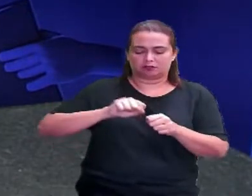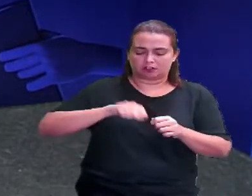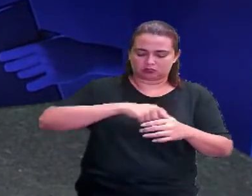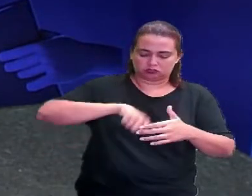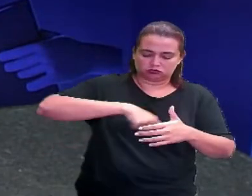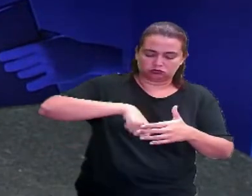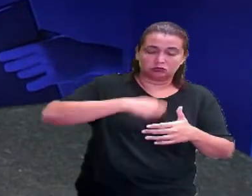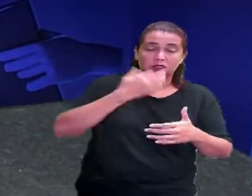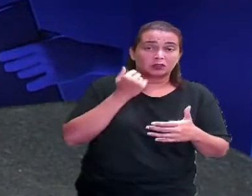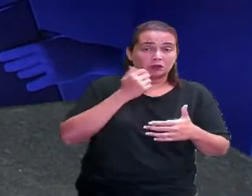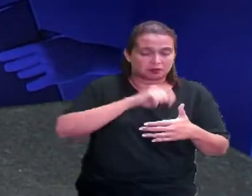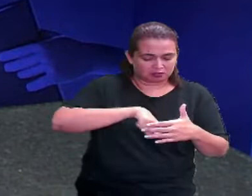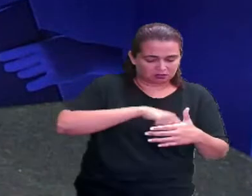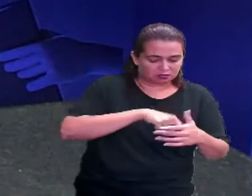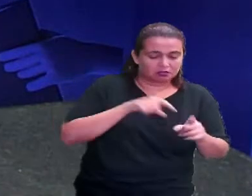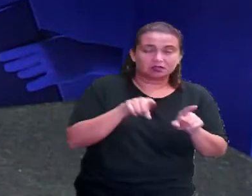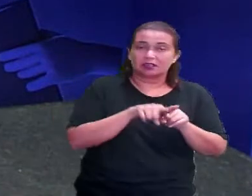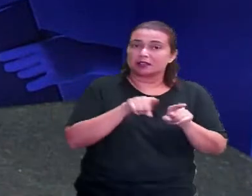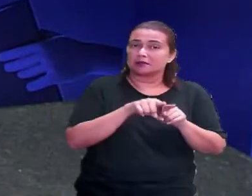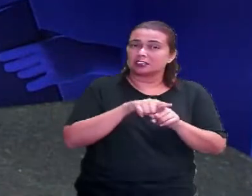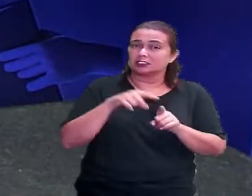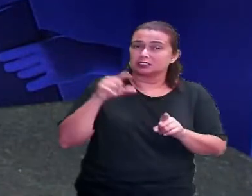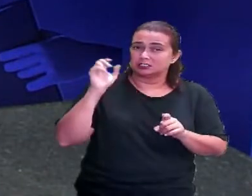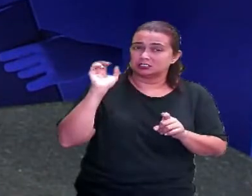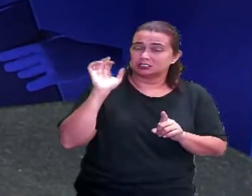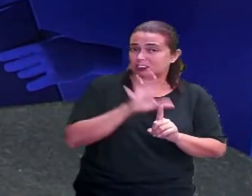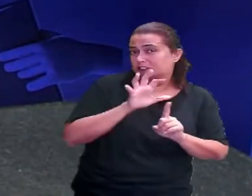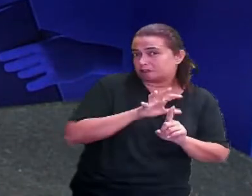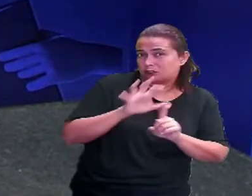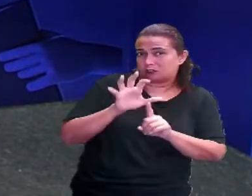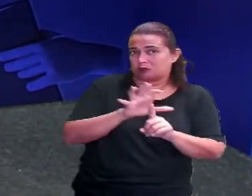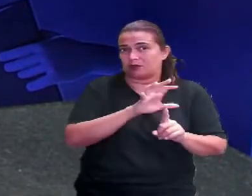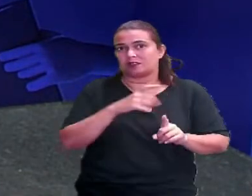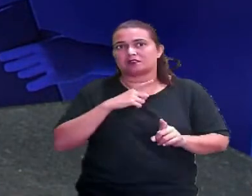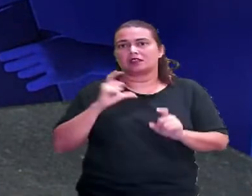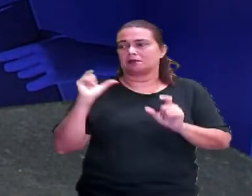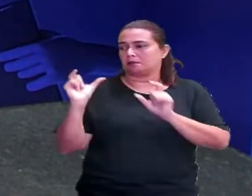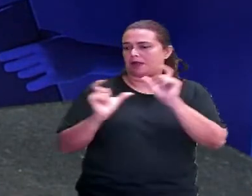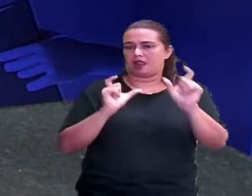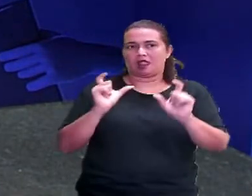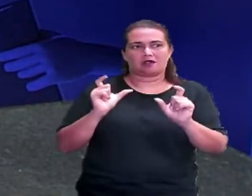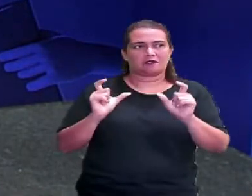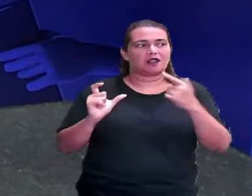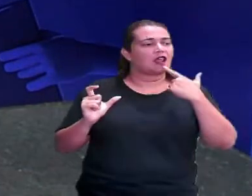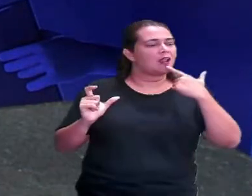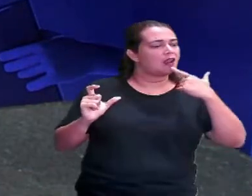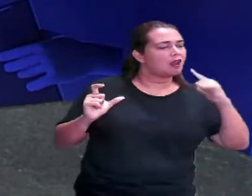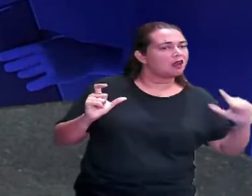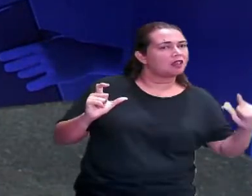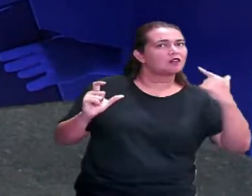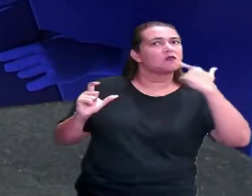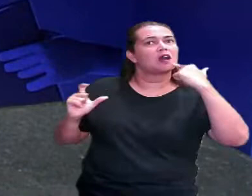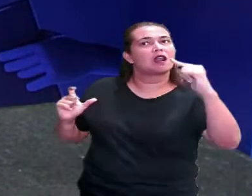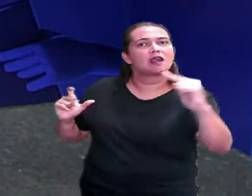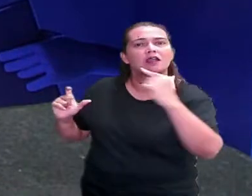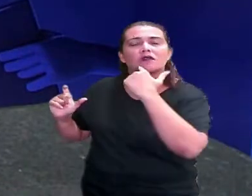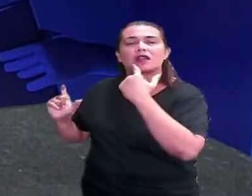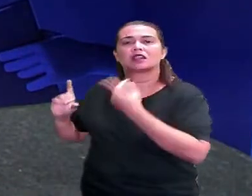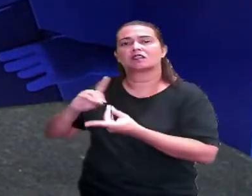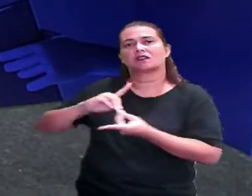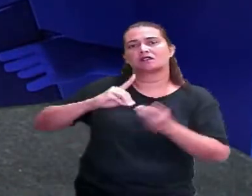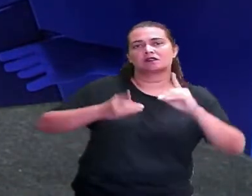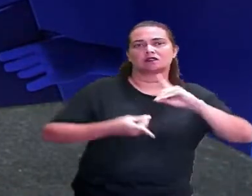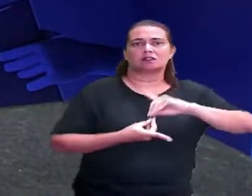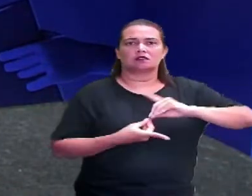fala, estão presentes ali palavras dessas outras línguas e desses outros dialetos.